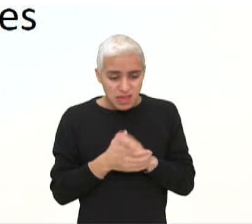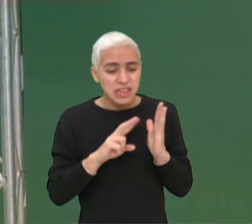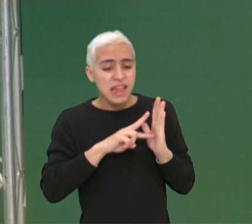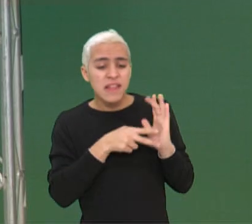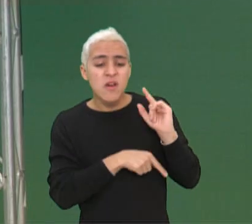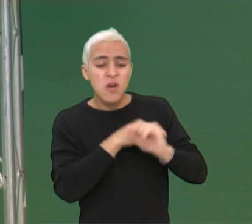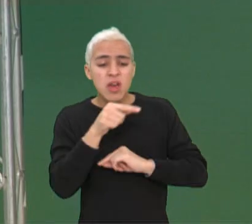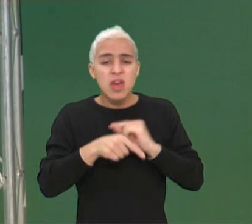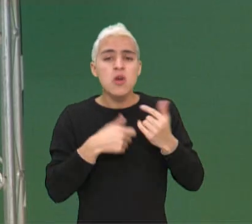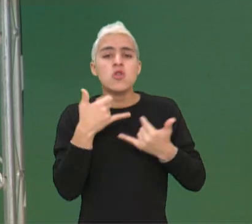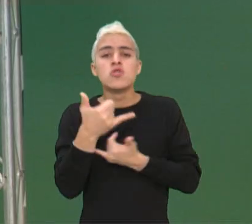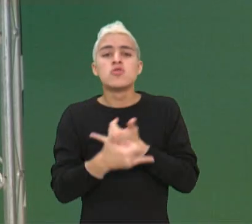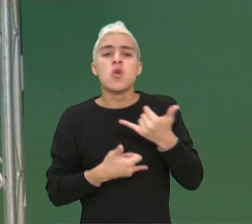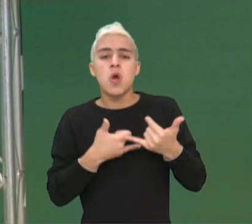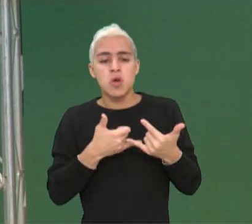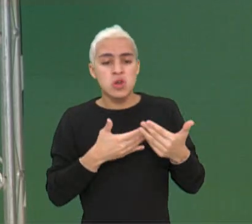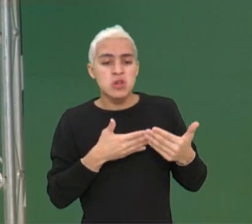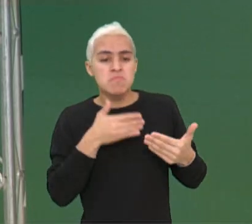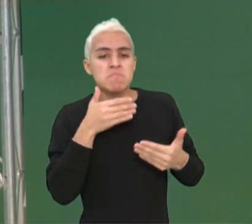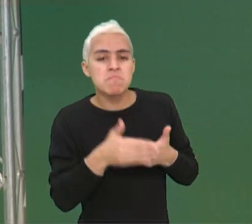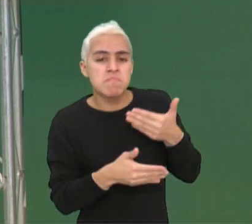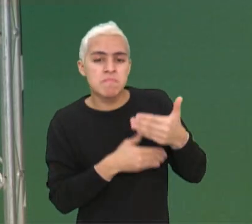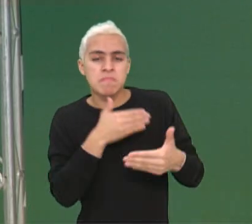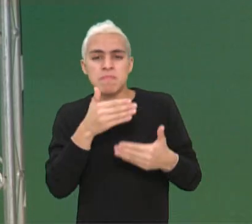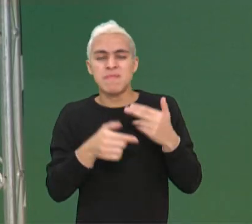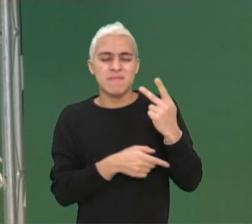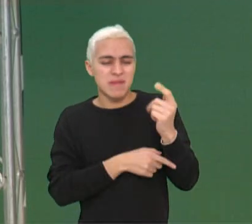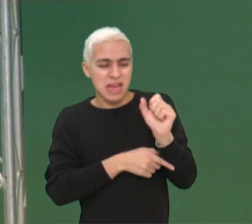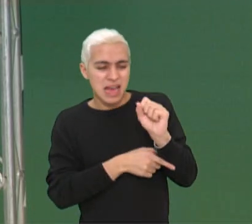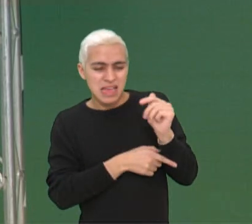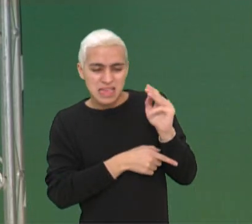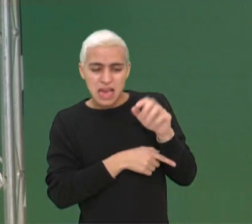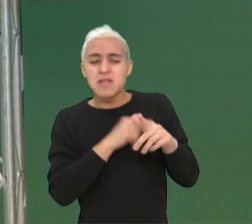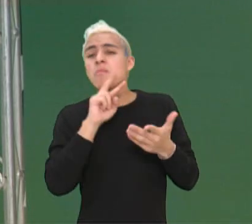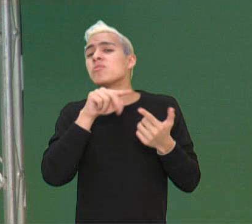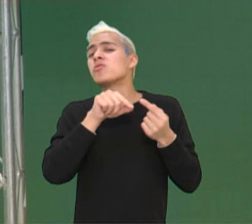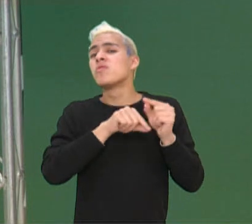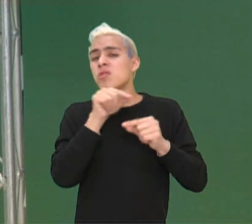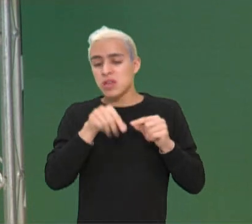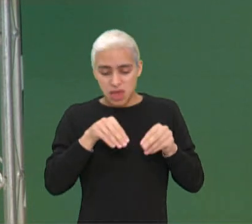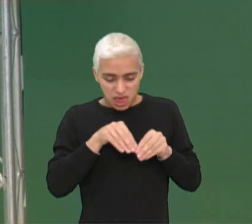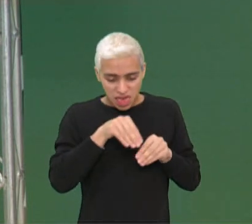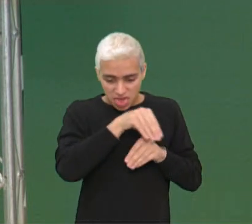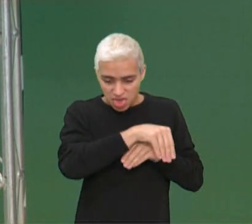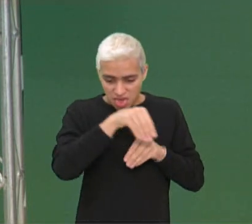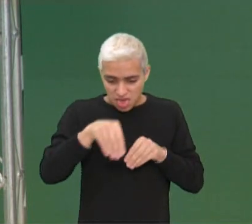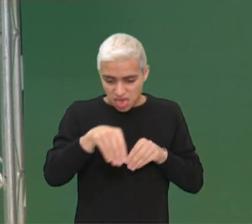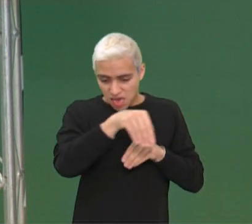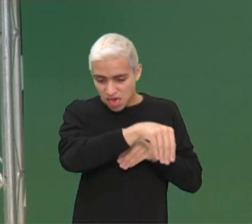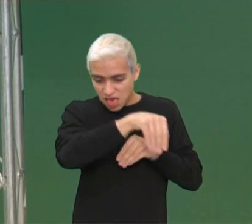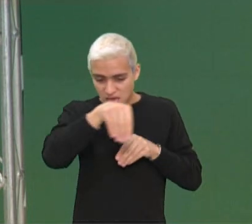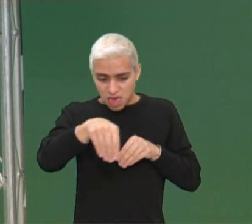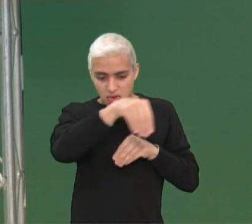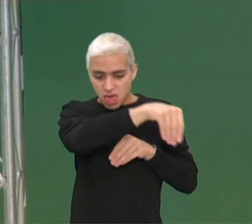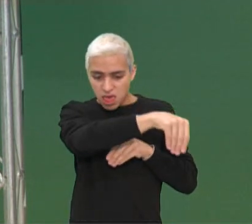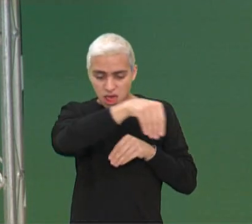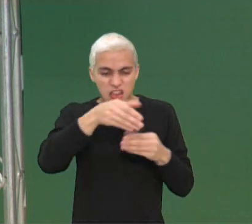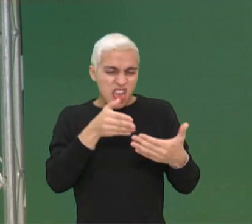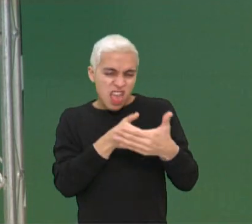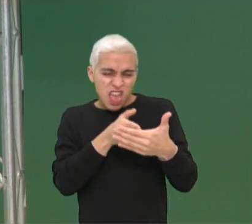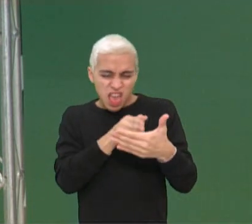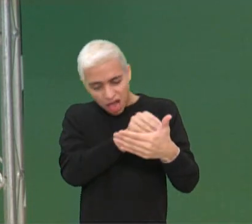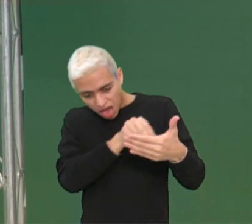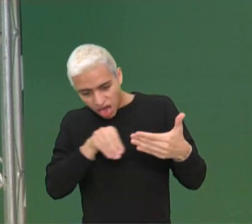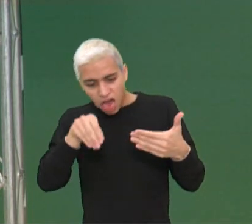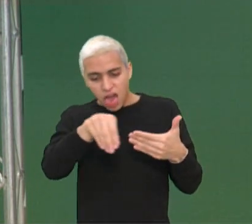jogo de passagem, O objetivo do jogo era mover as peças pelo tabuleiro. e através de bloqueios e ultrapassagens terminar o caminho